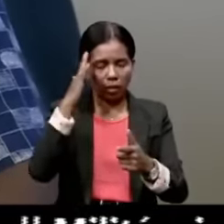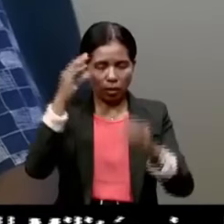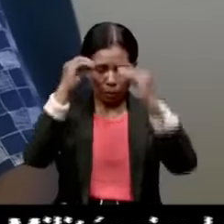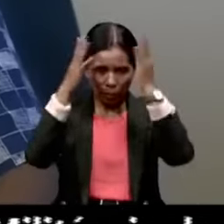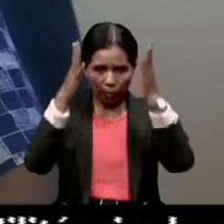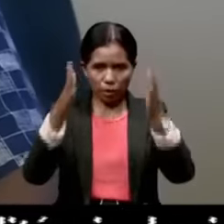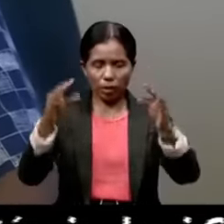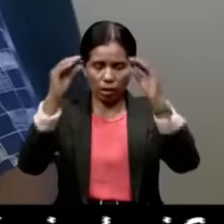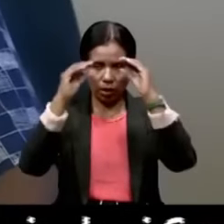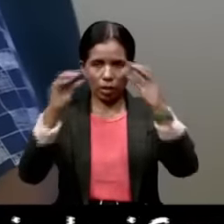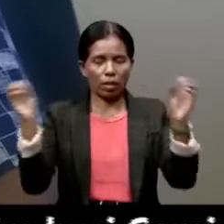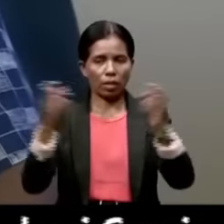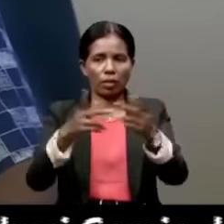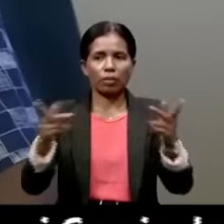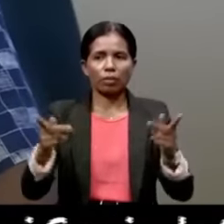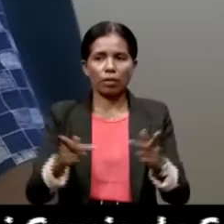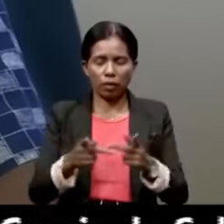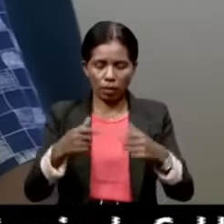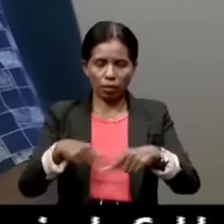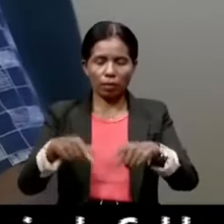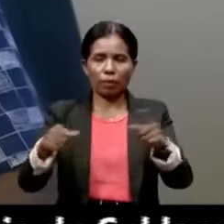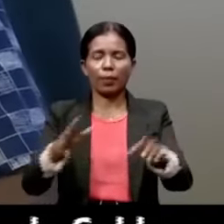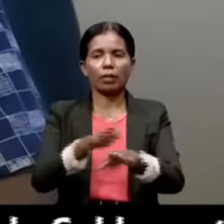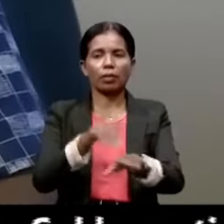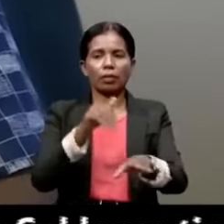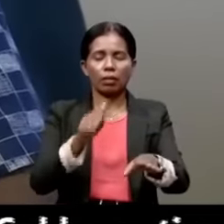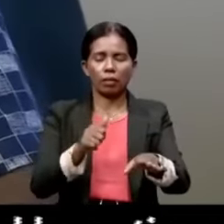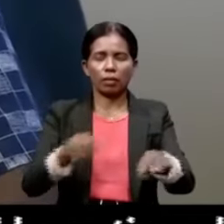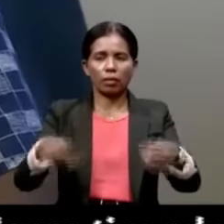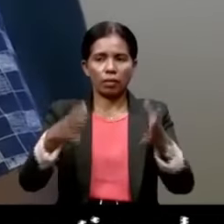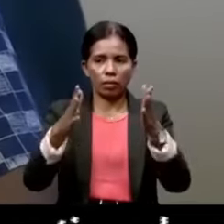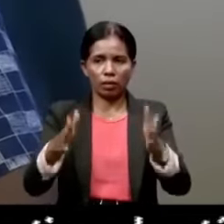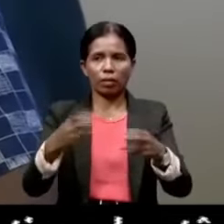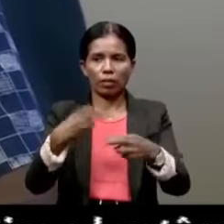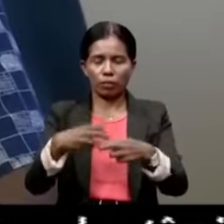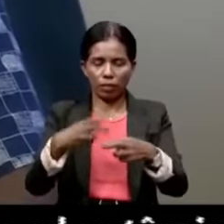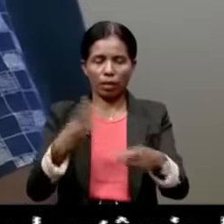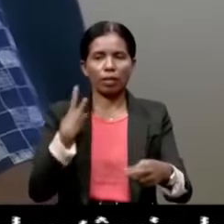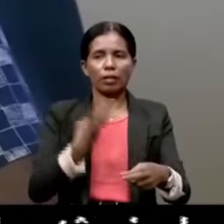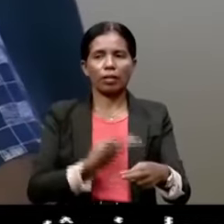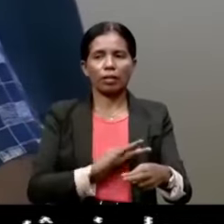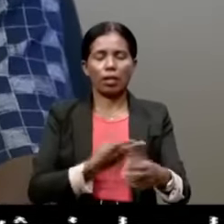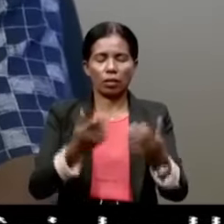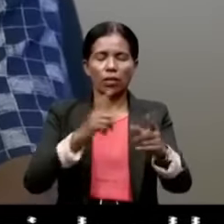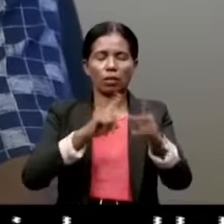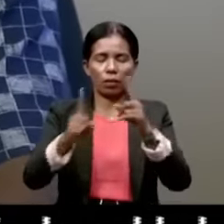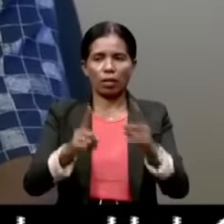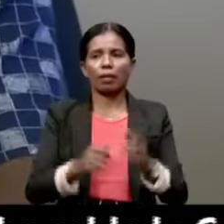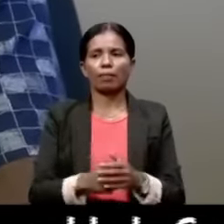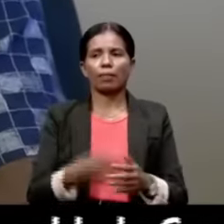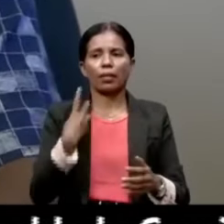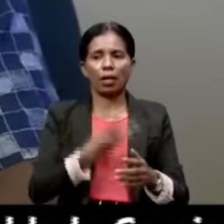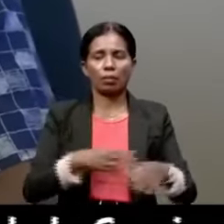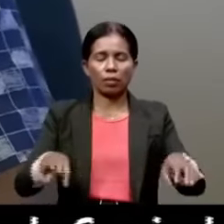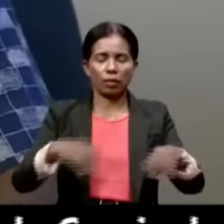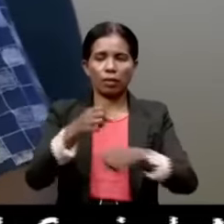ne la IE Fatin, e si va, tamba to recruta, recursos humanos de difícil de tatu, o hinkeran colia e tresor. A mi esforço